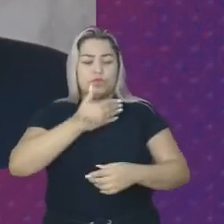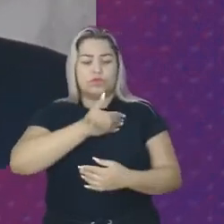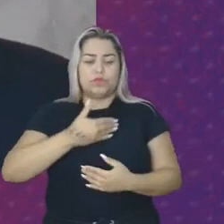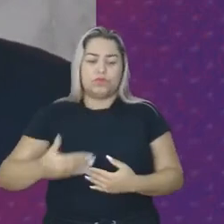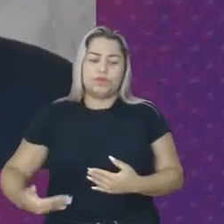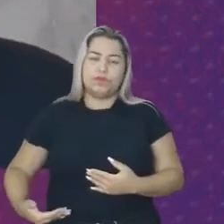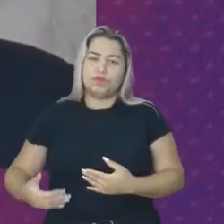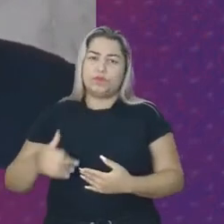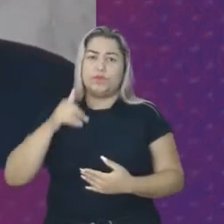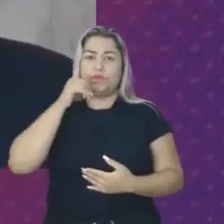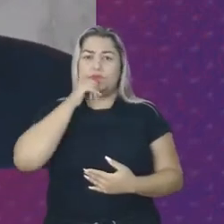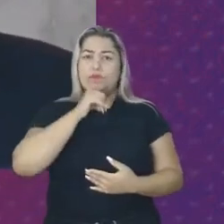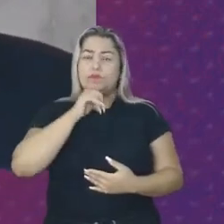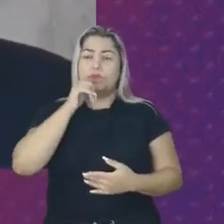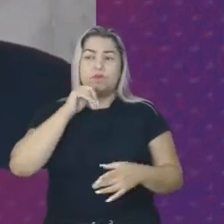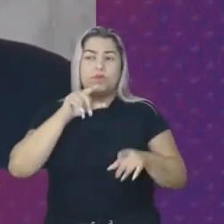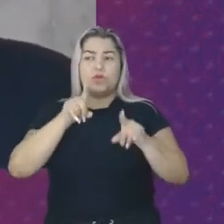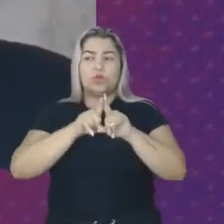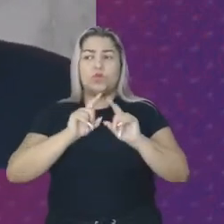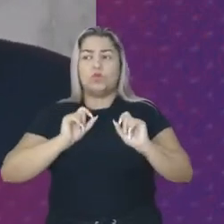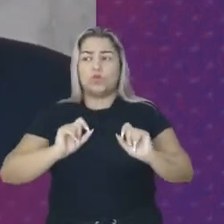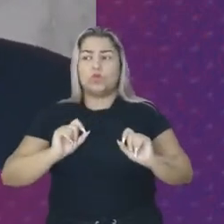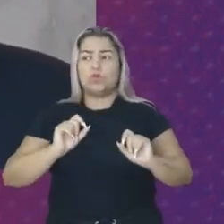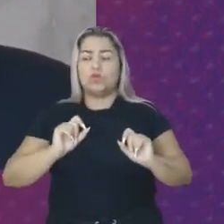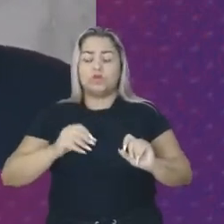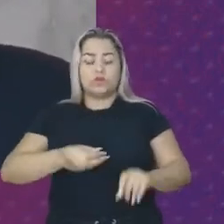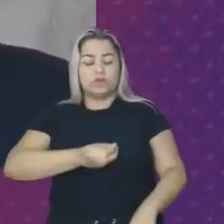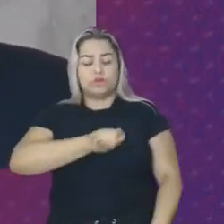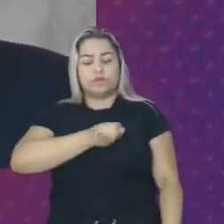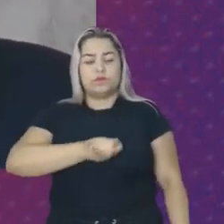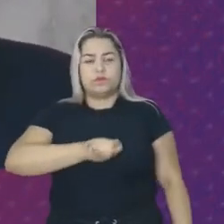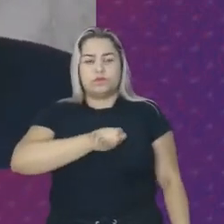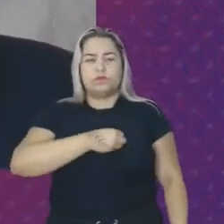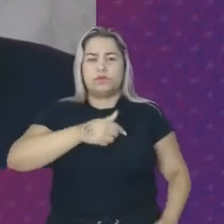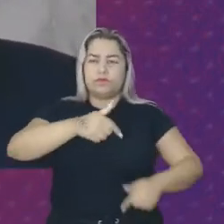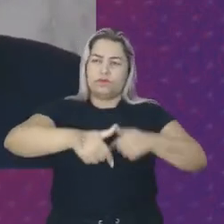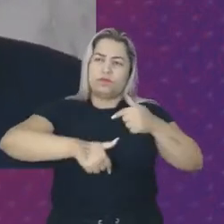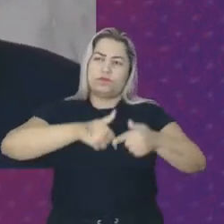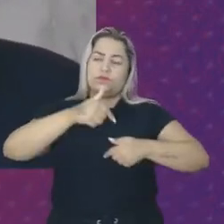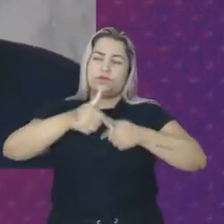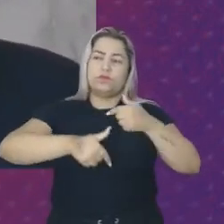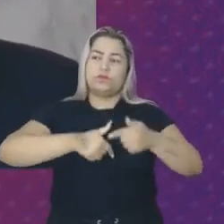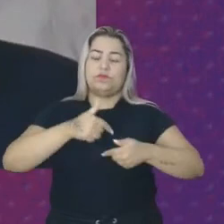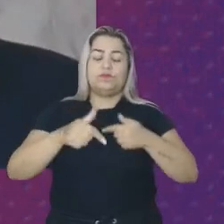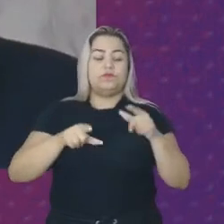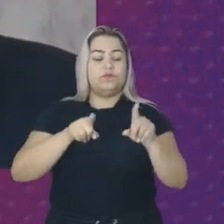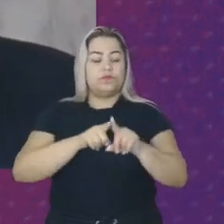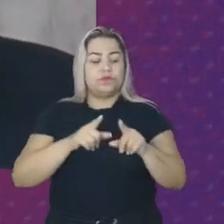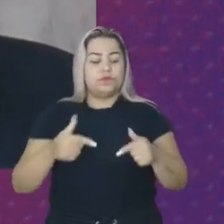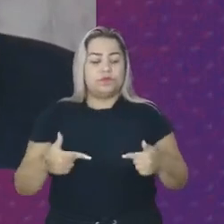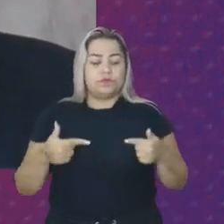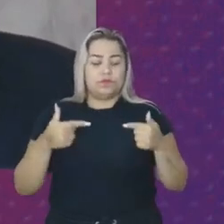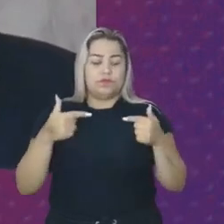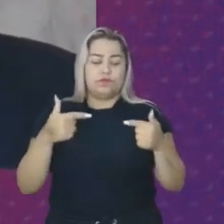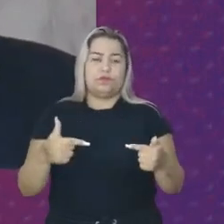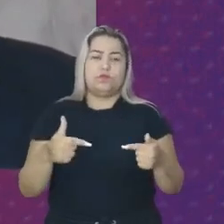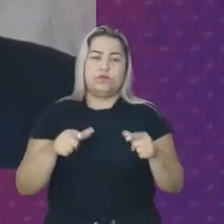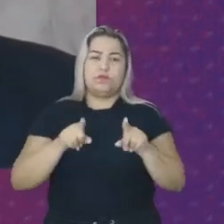as mulheres, garantindo melhores condições de vida e de trabalho, e enfrentarmos